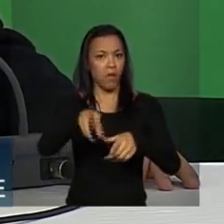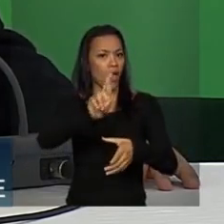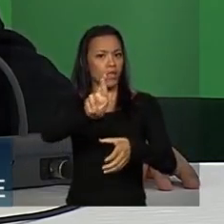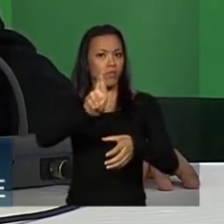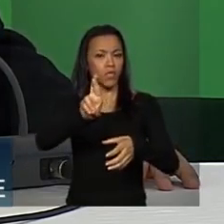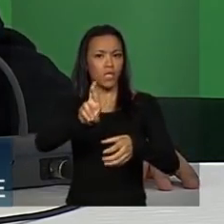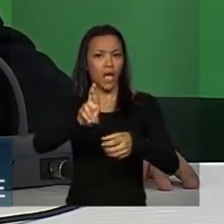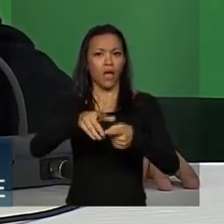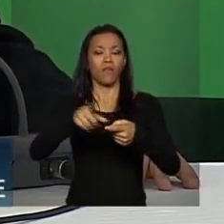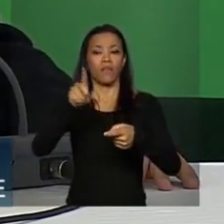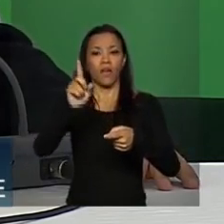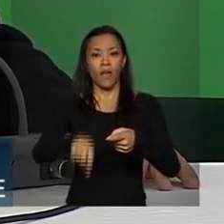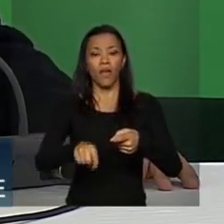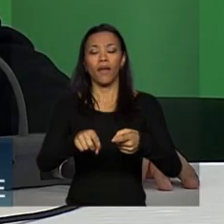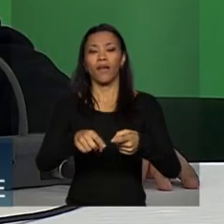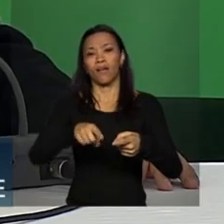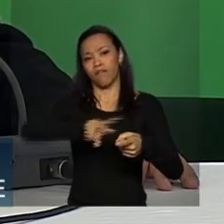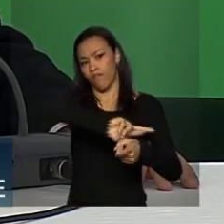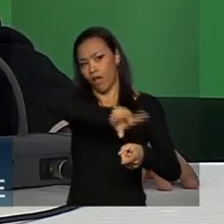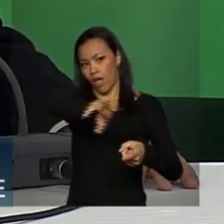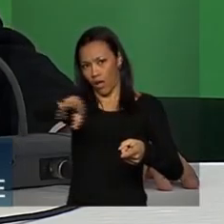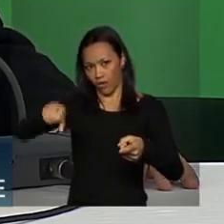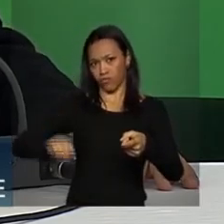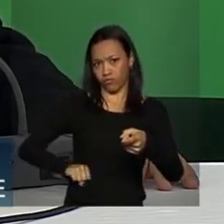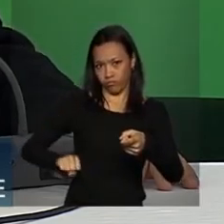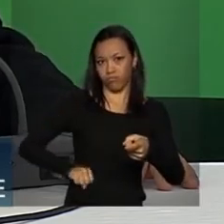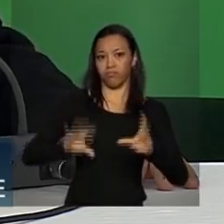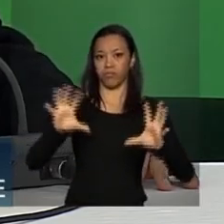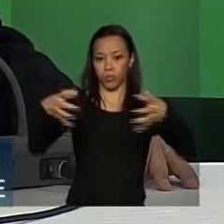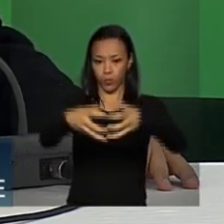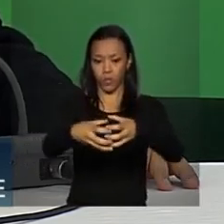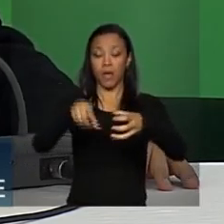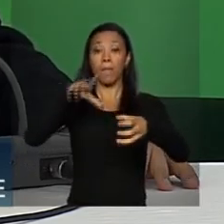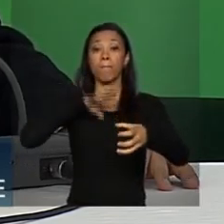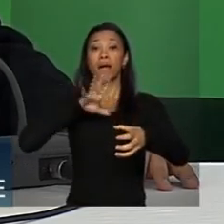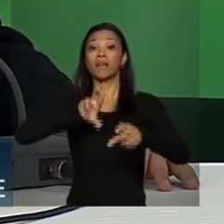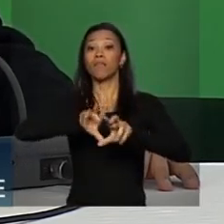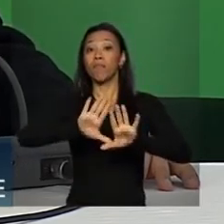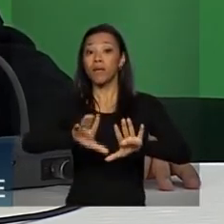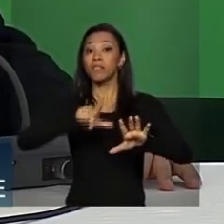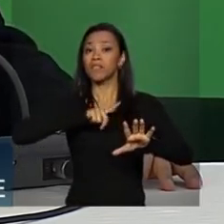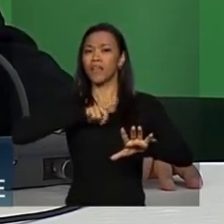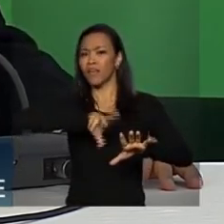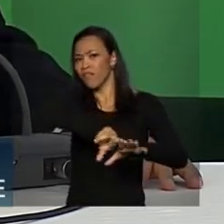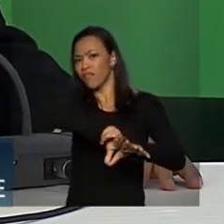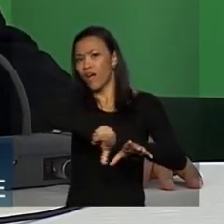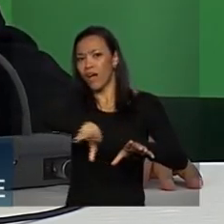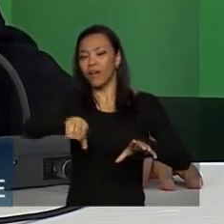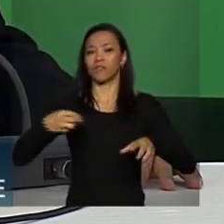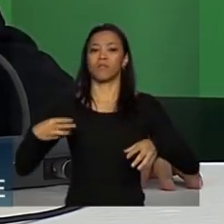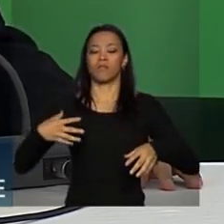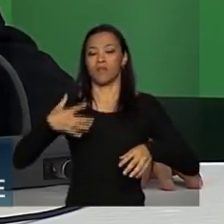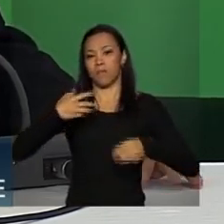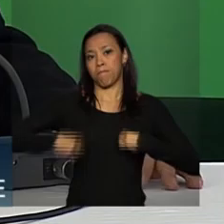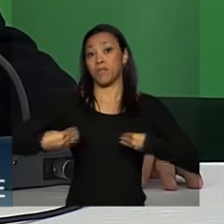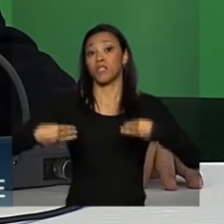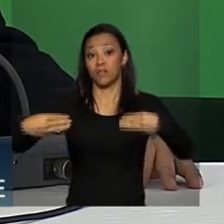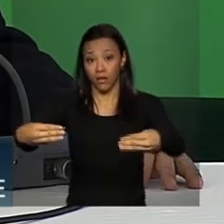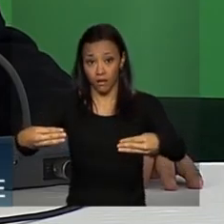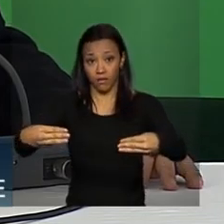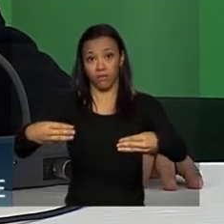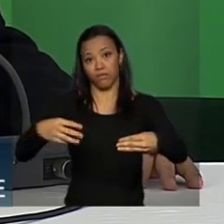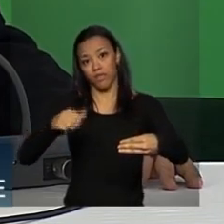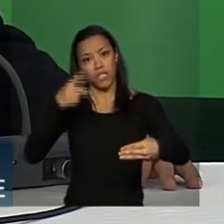é chefiada pelos chanceleres, mas reúne membros de vários ministérios, e é composta de quatro subcomissões: